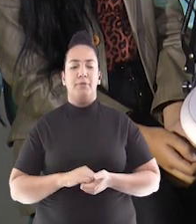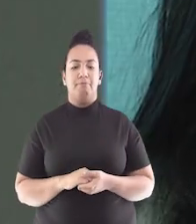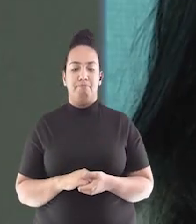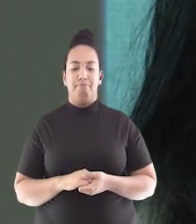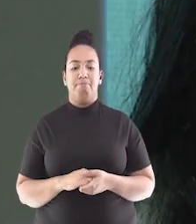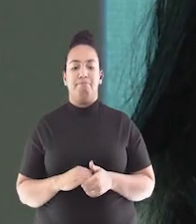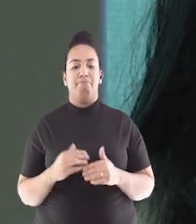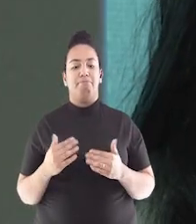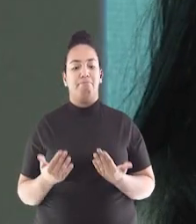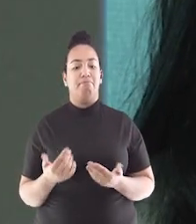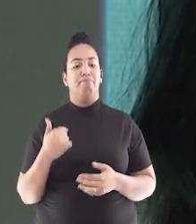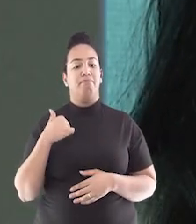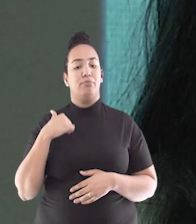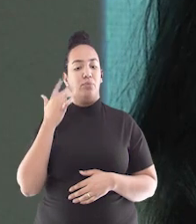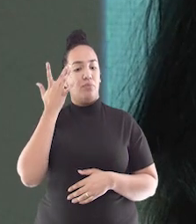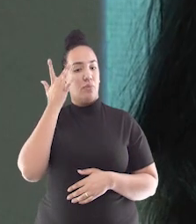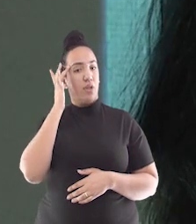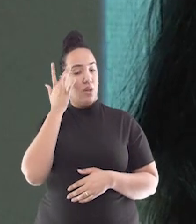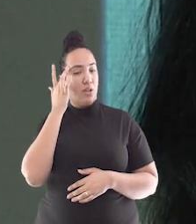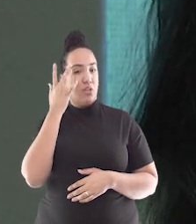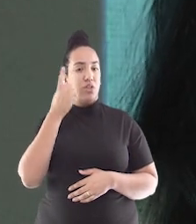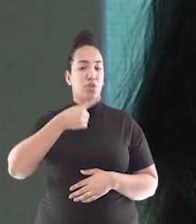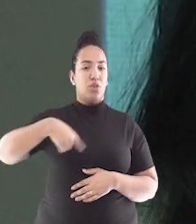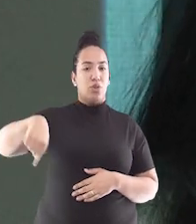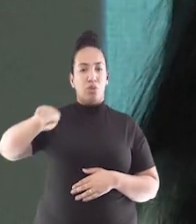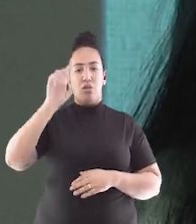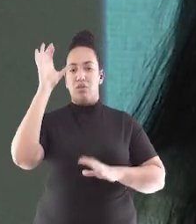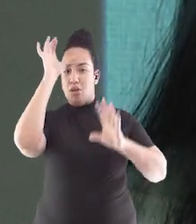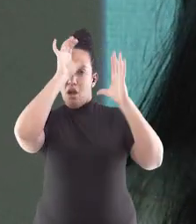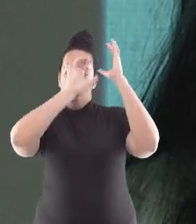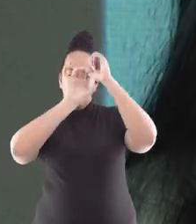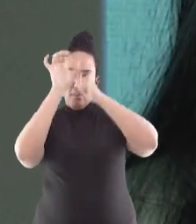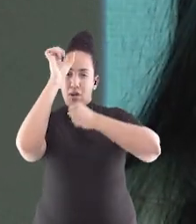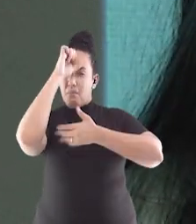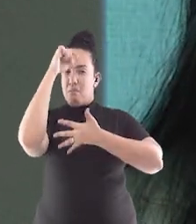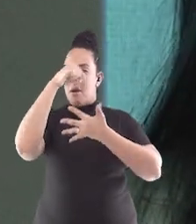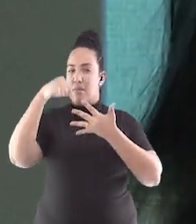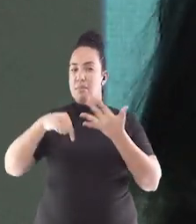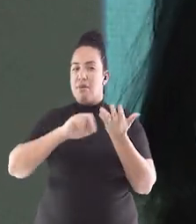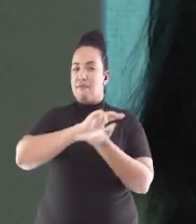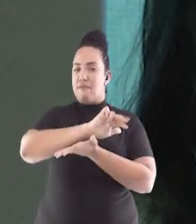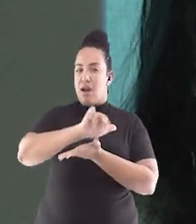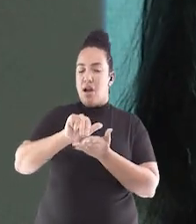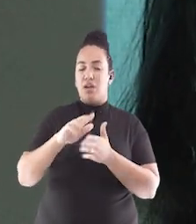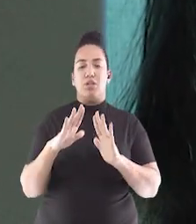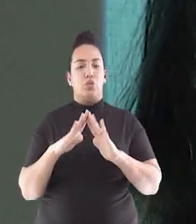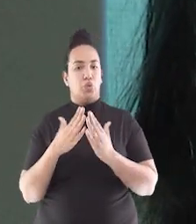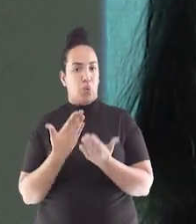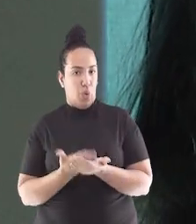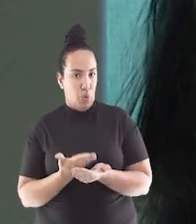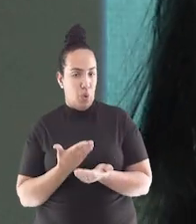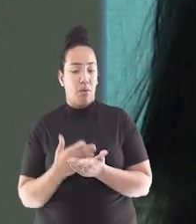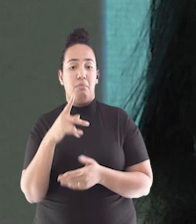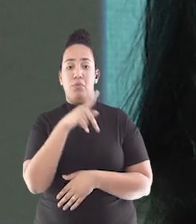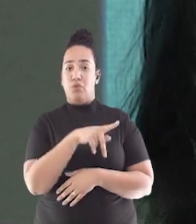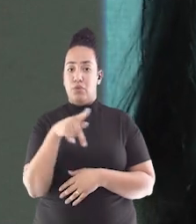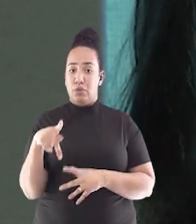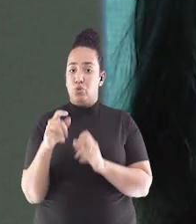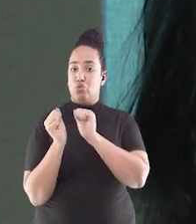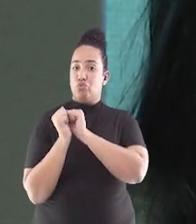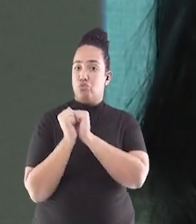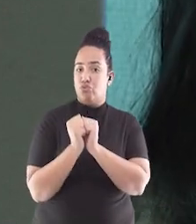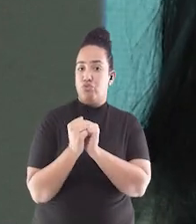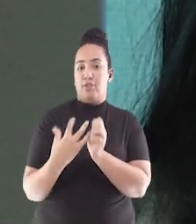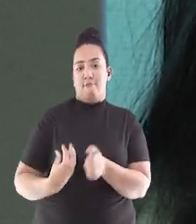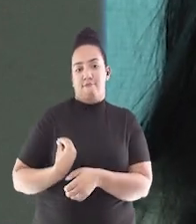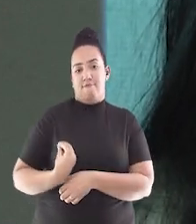ajuda? Eu acho que a gente aprende muita coisa na escola, realmente. Uhum. Os professores fazem parte da